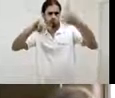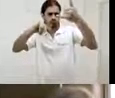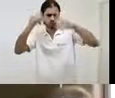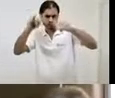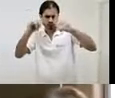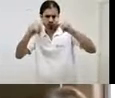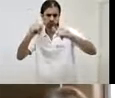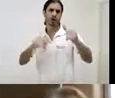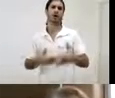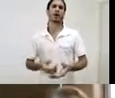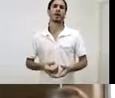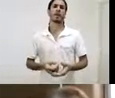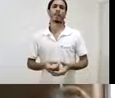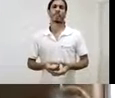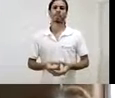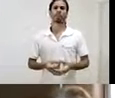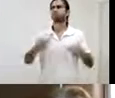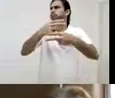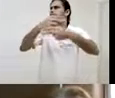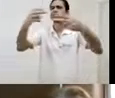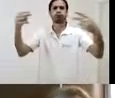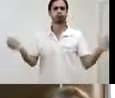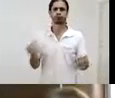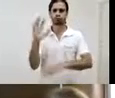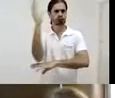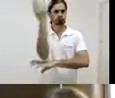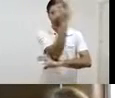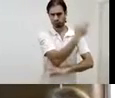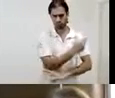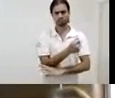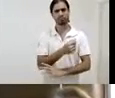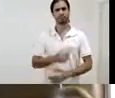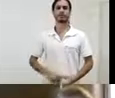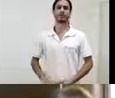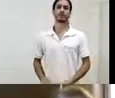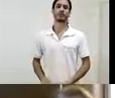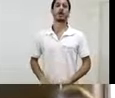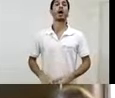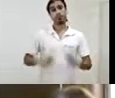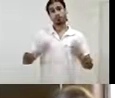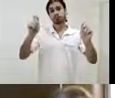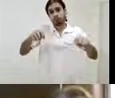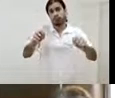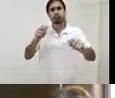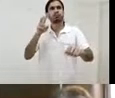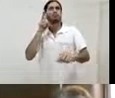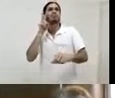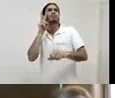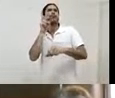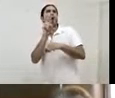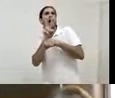elementos da natureza que poderiam ser sistematicamente observados, controlados,